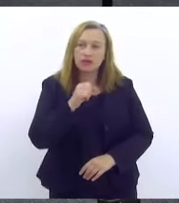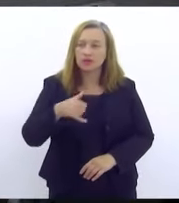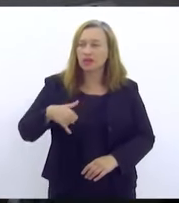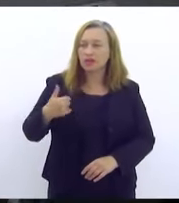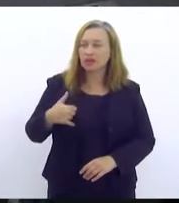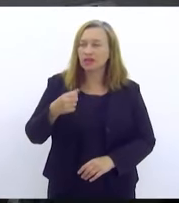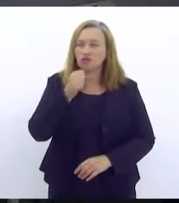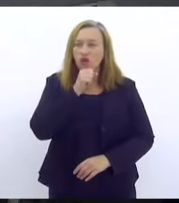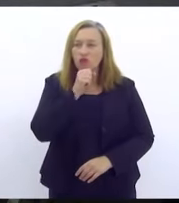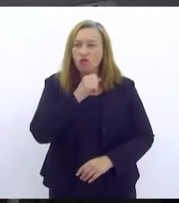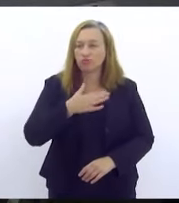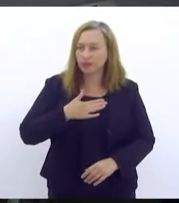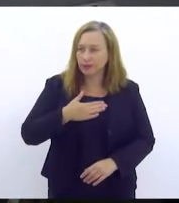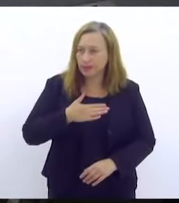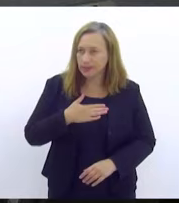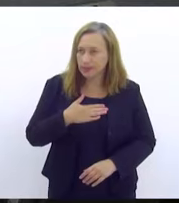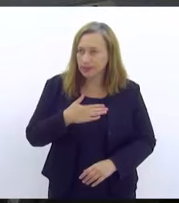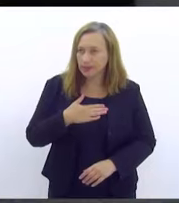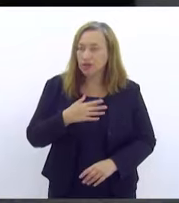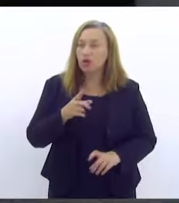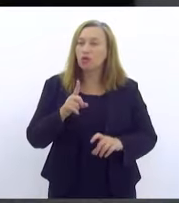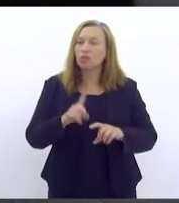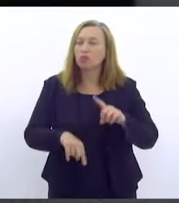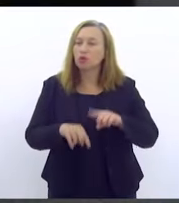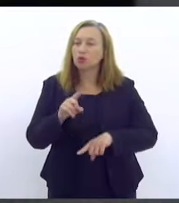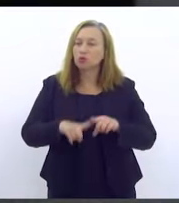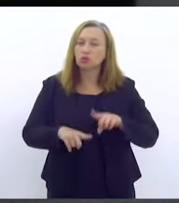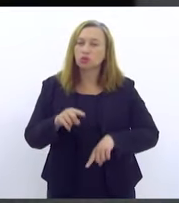minha avó, está tendo sua mercadoria